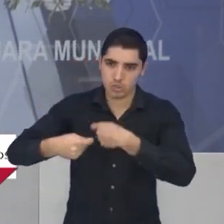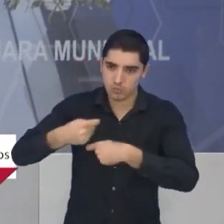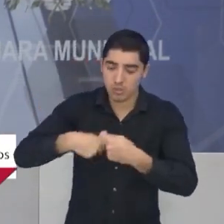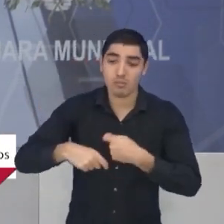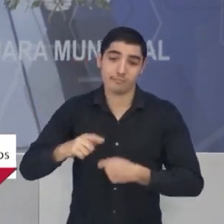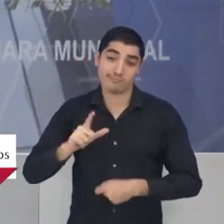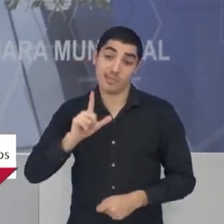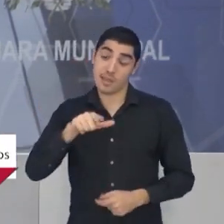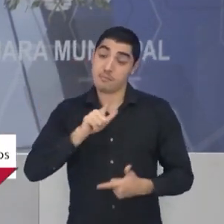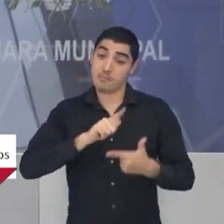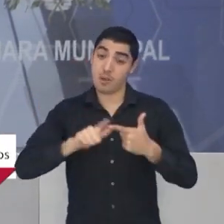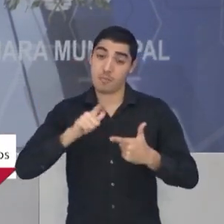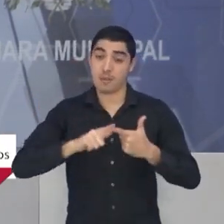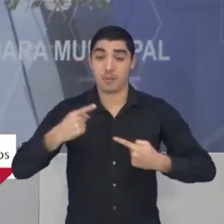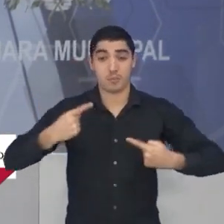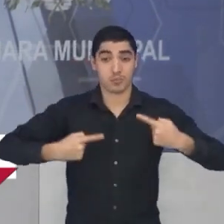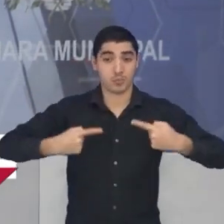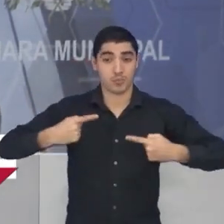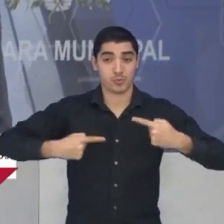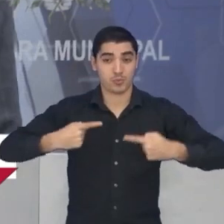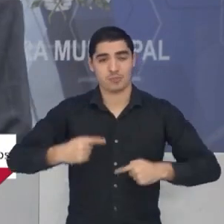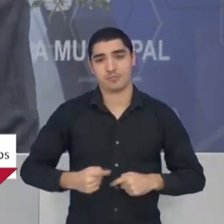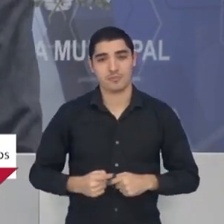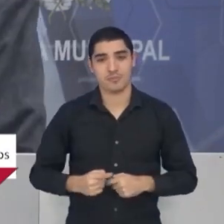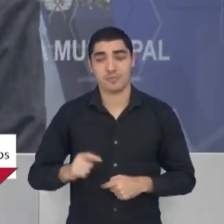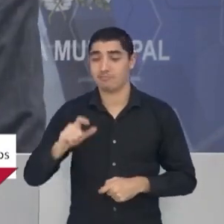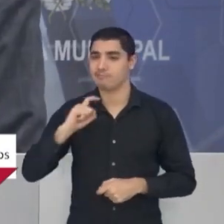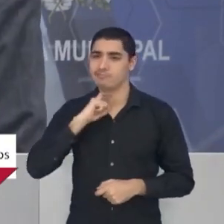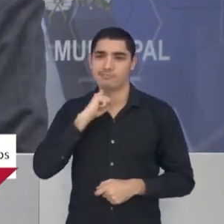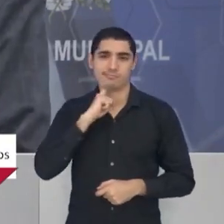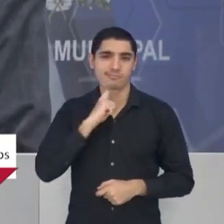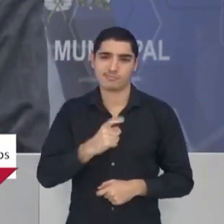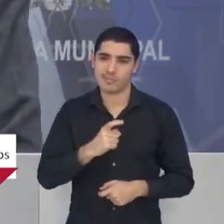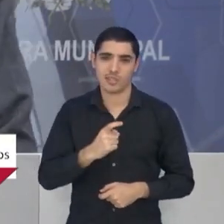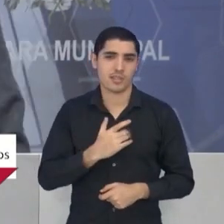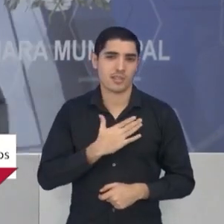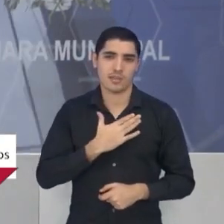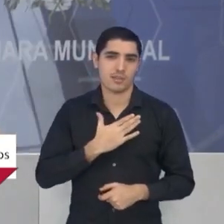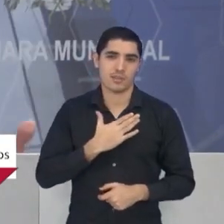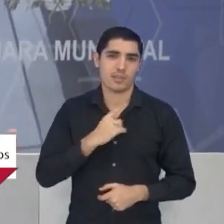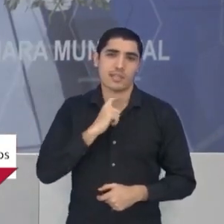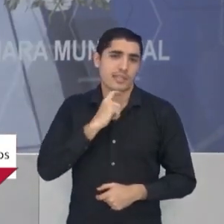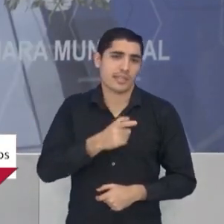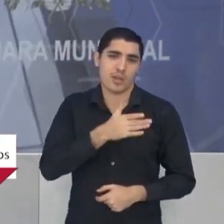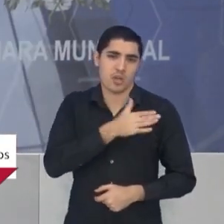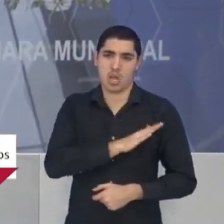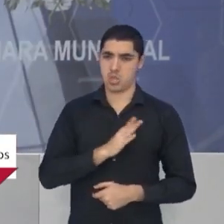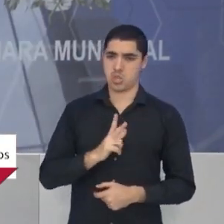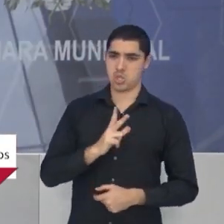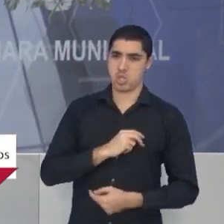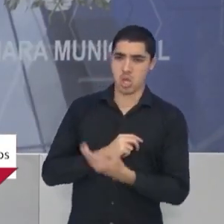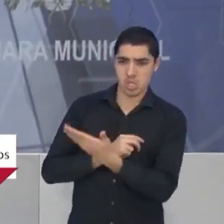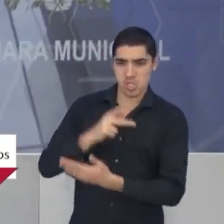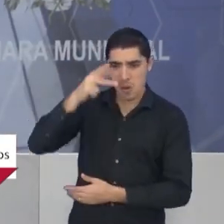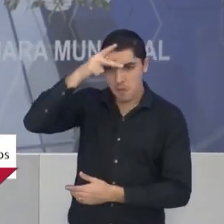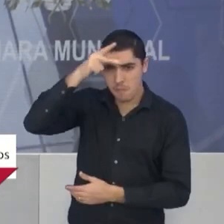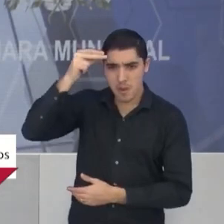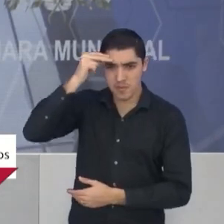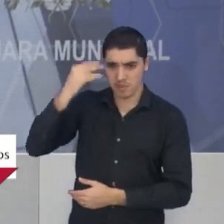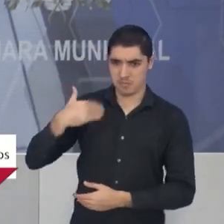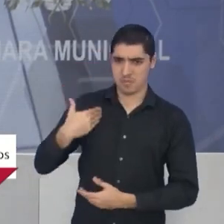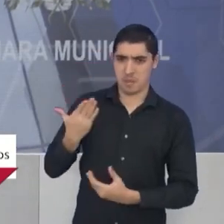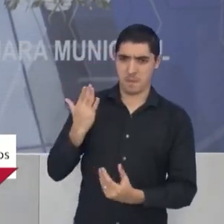problema político ninguém gosta de Fal quem tá Pô o prefeito tá me processando é o